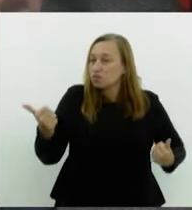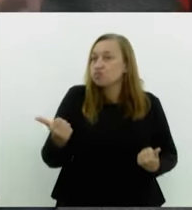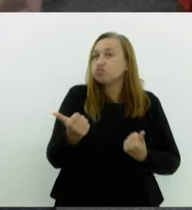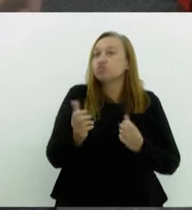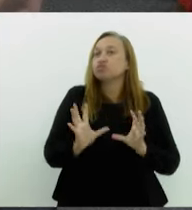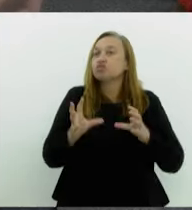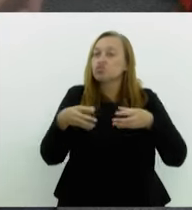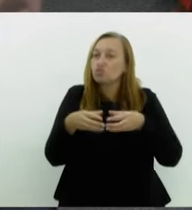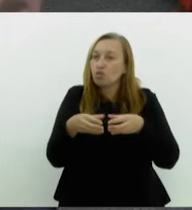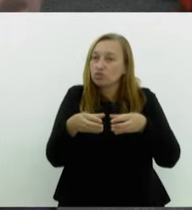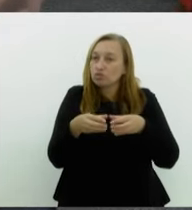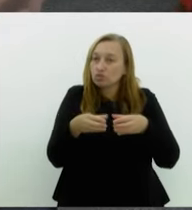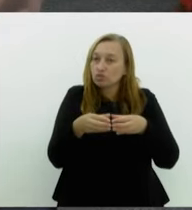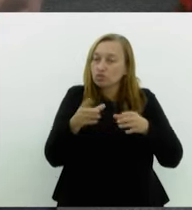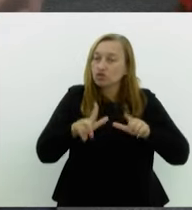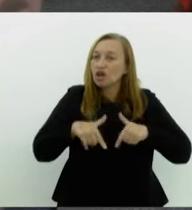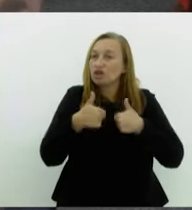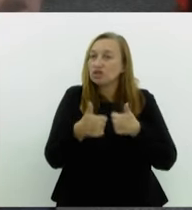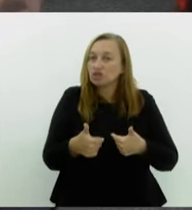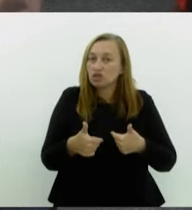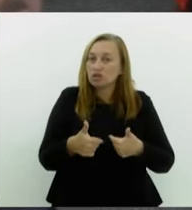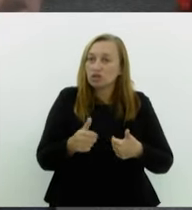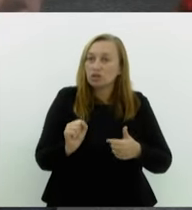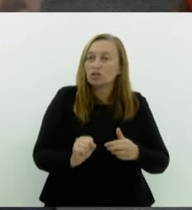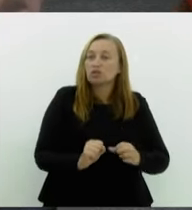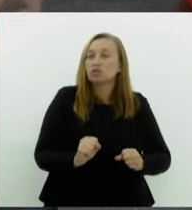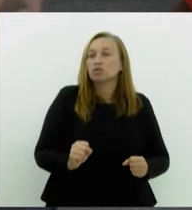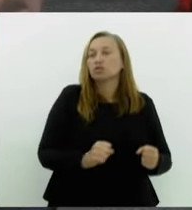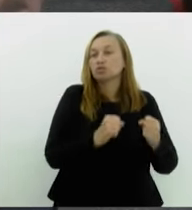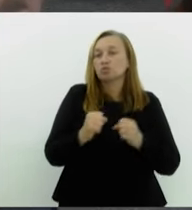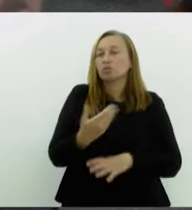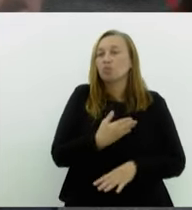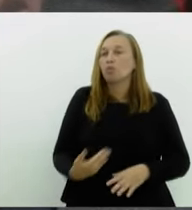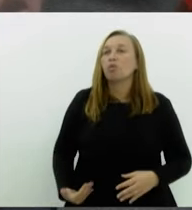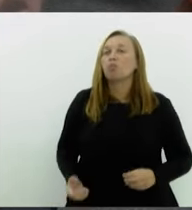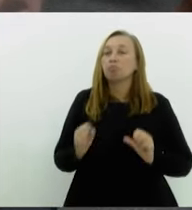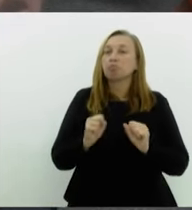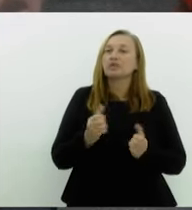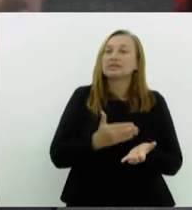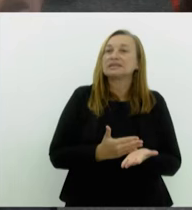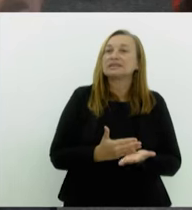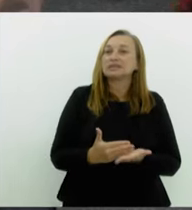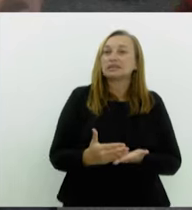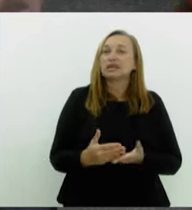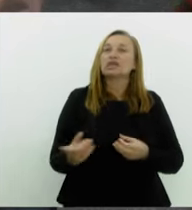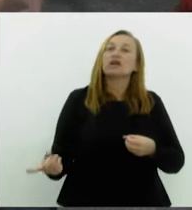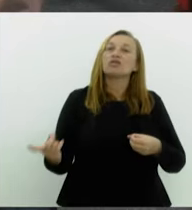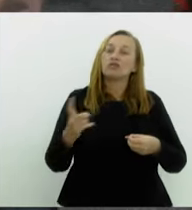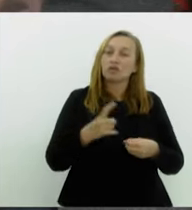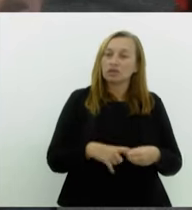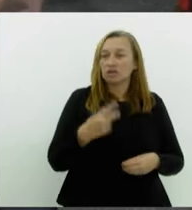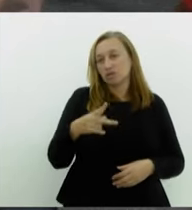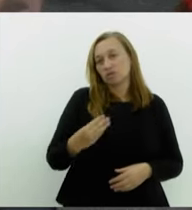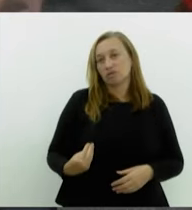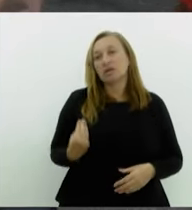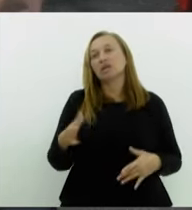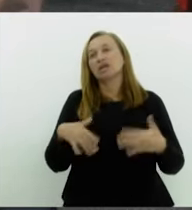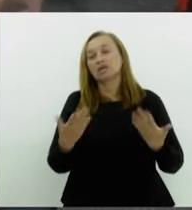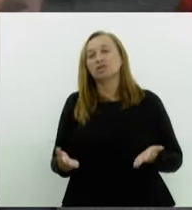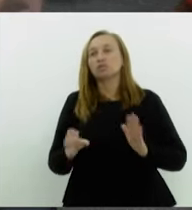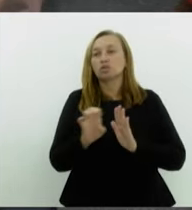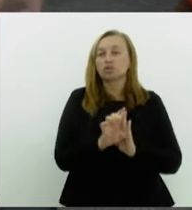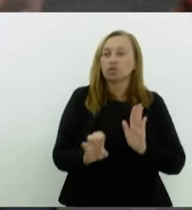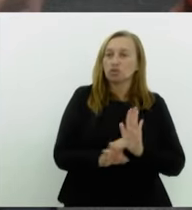conjunto de ações do poder público para que ela possa começar a retomar a sua vida. Então, o Estatuto